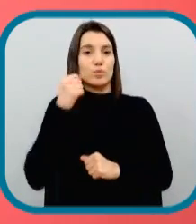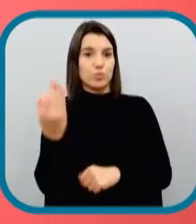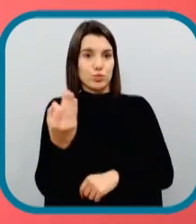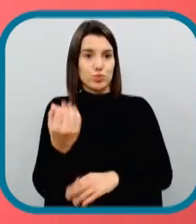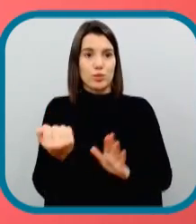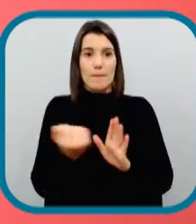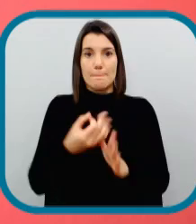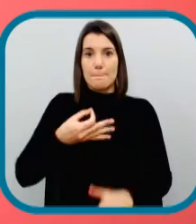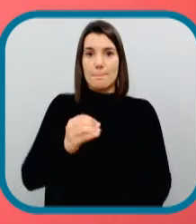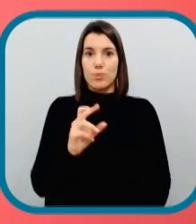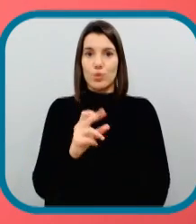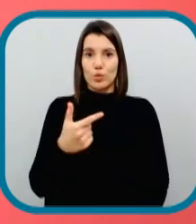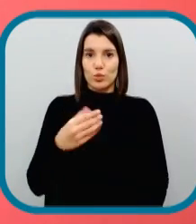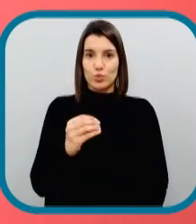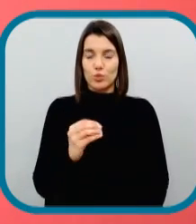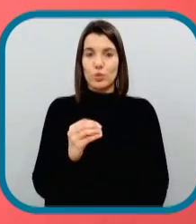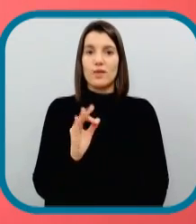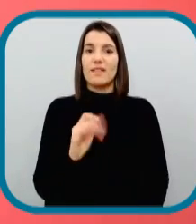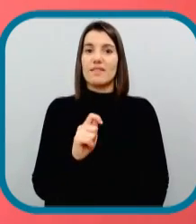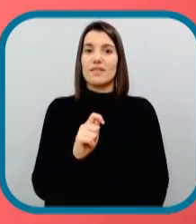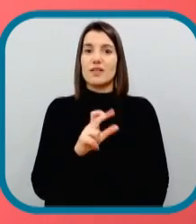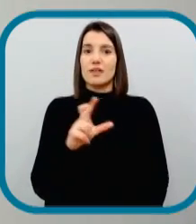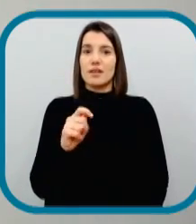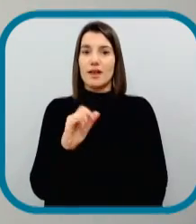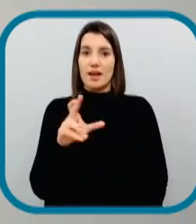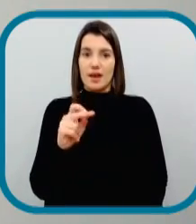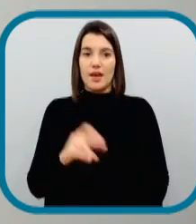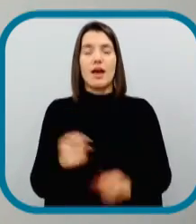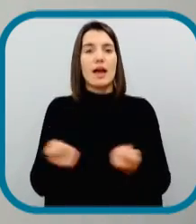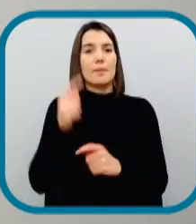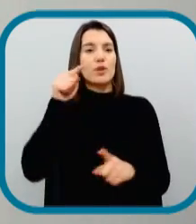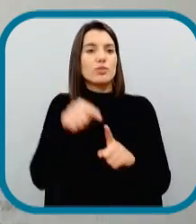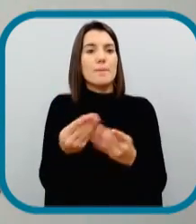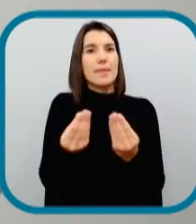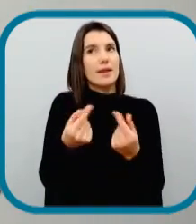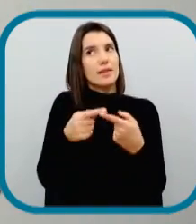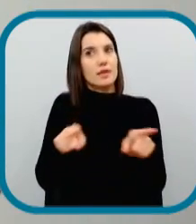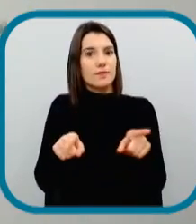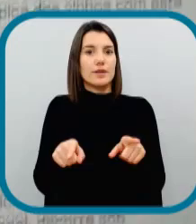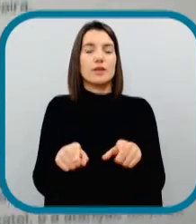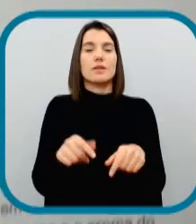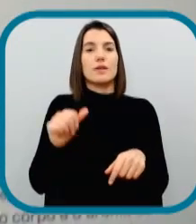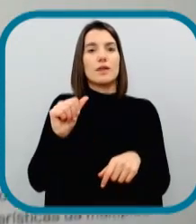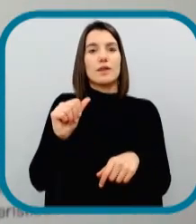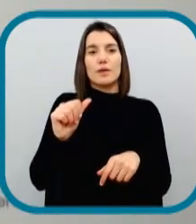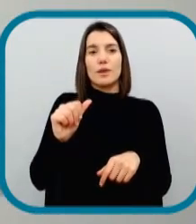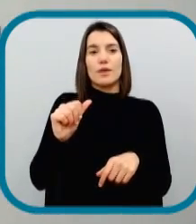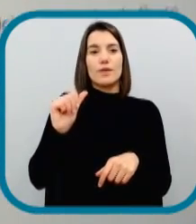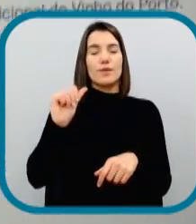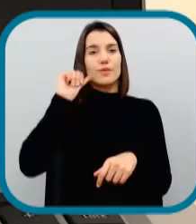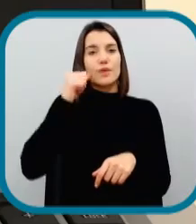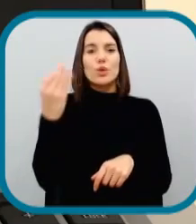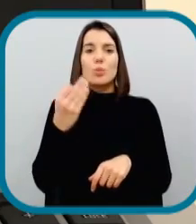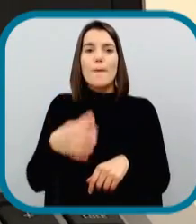Porto, da marca Porto Ferreira, e a campanha consiste em promover uma nova maneira de consumir o vinho do Porto, o